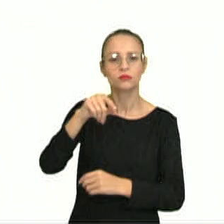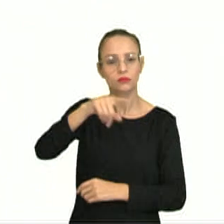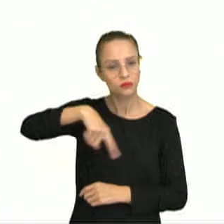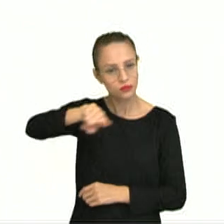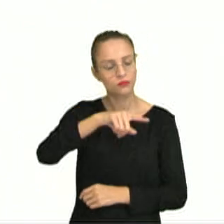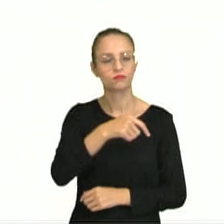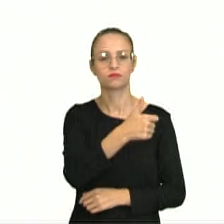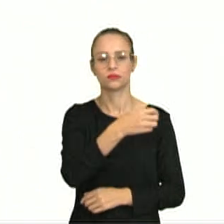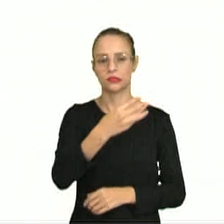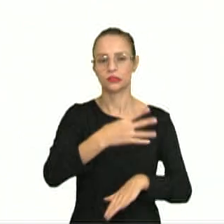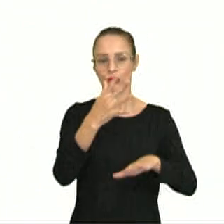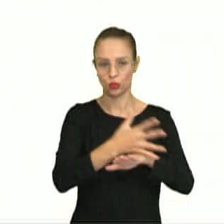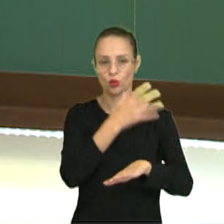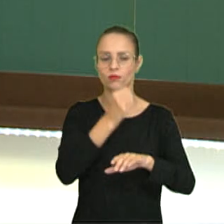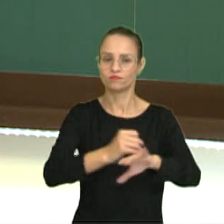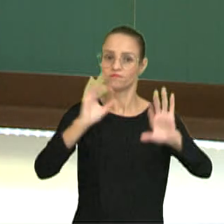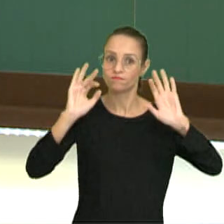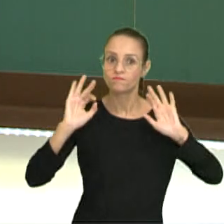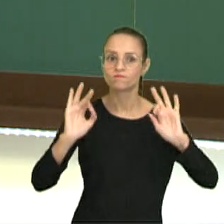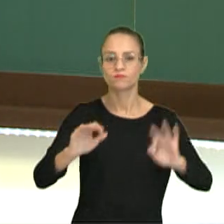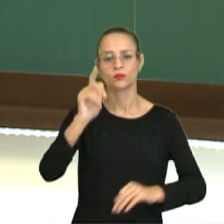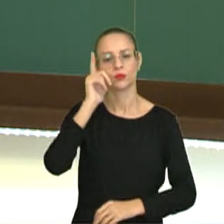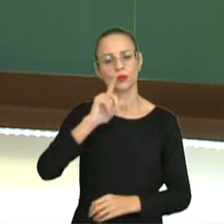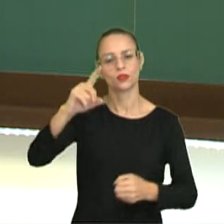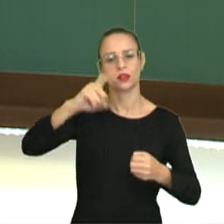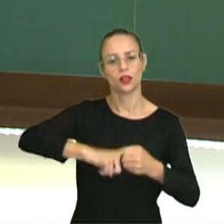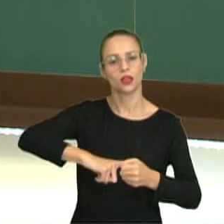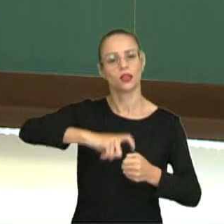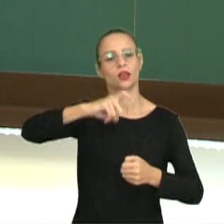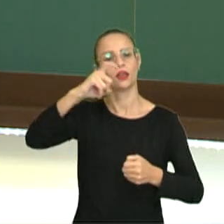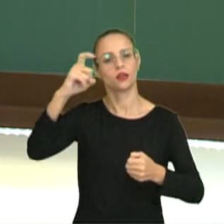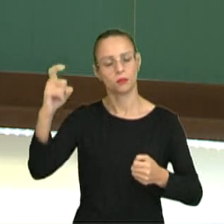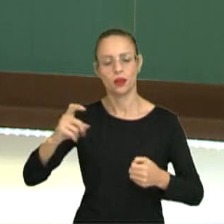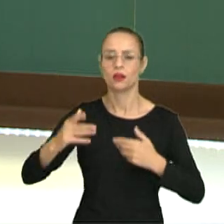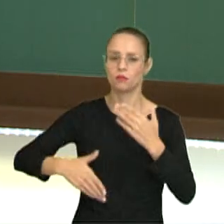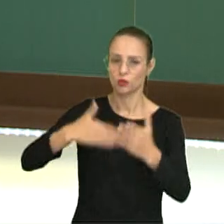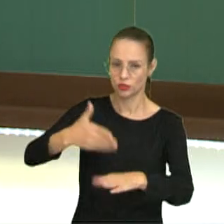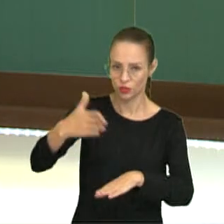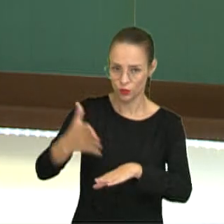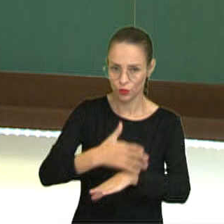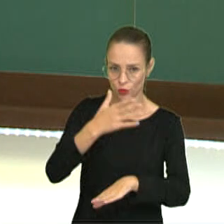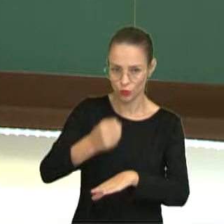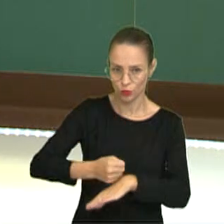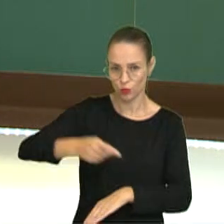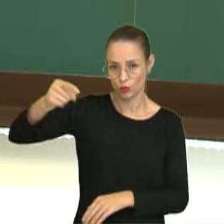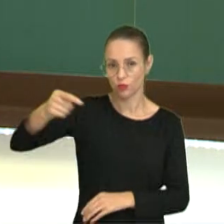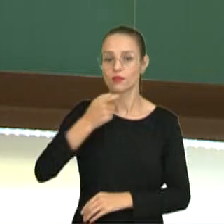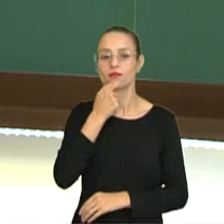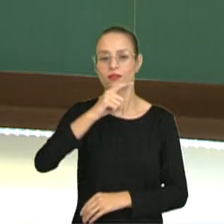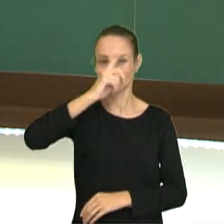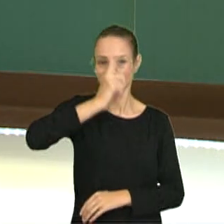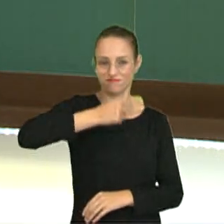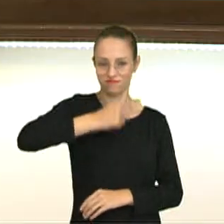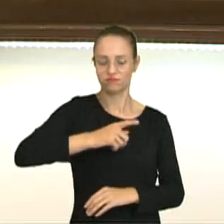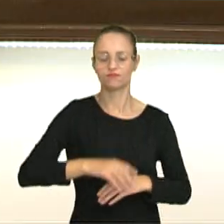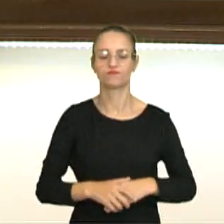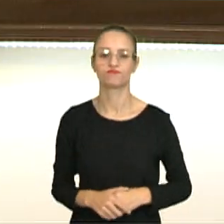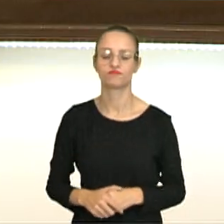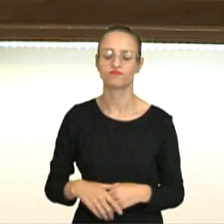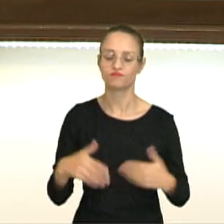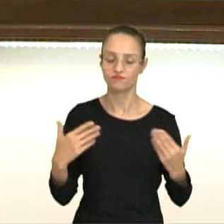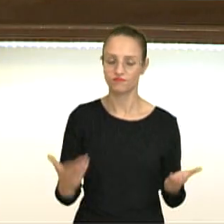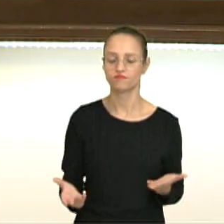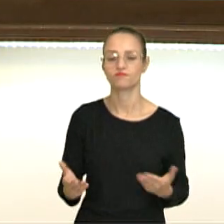colônias de fato consigam se libertar desse processo colonial que a Inglaterra estava colocando essas 13 colônias.